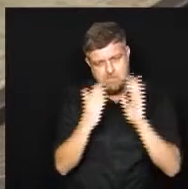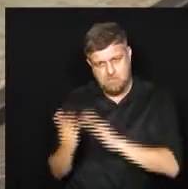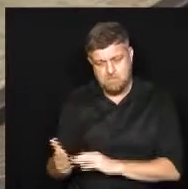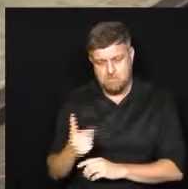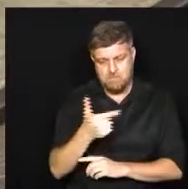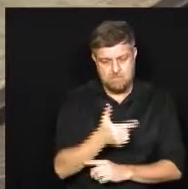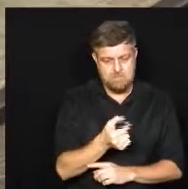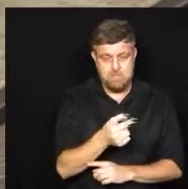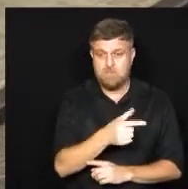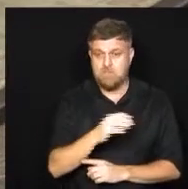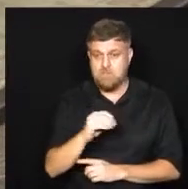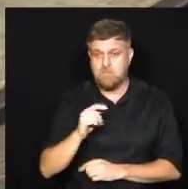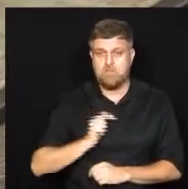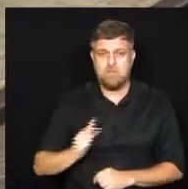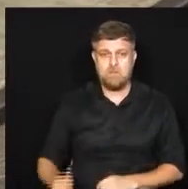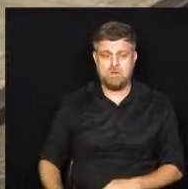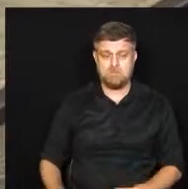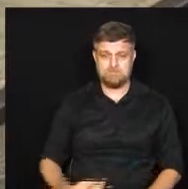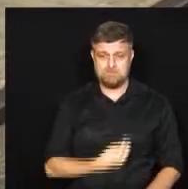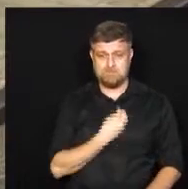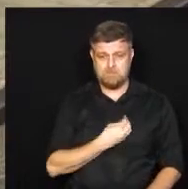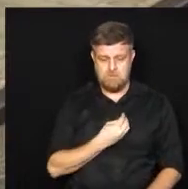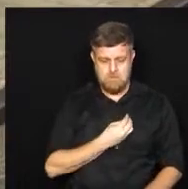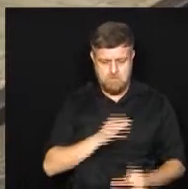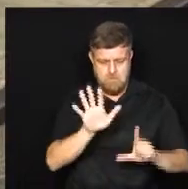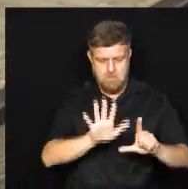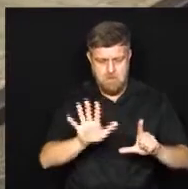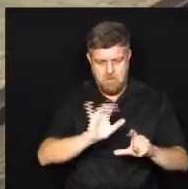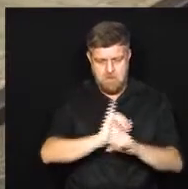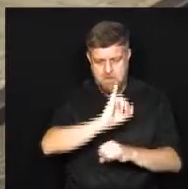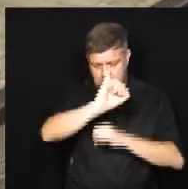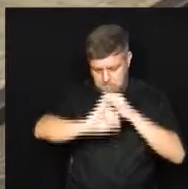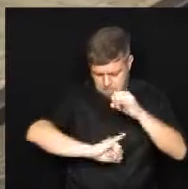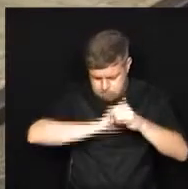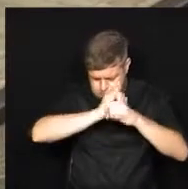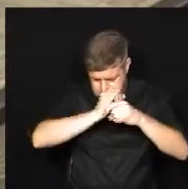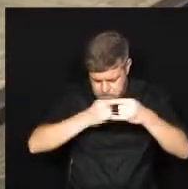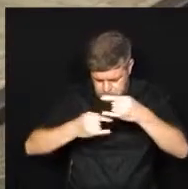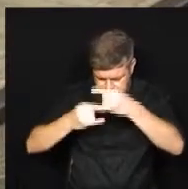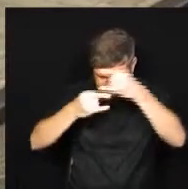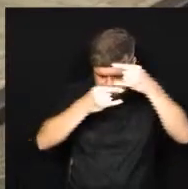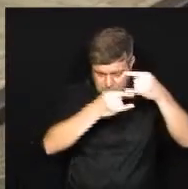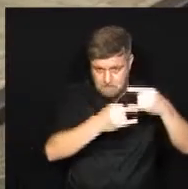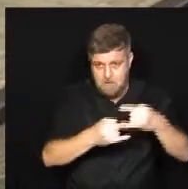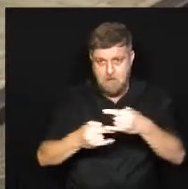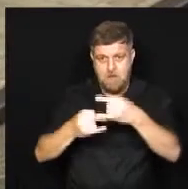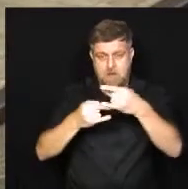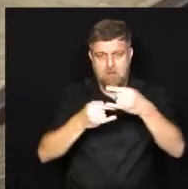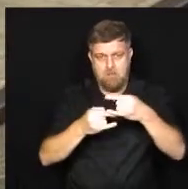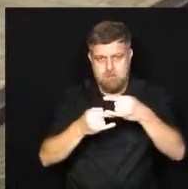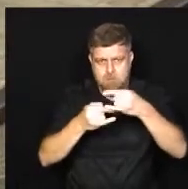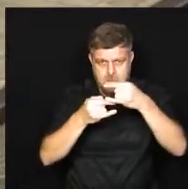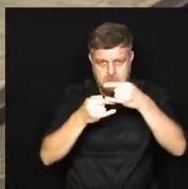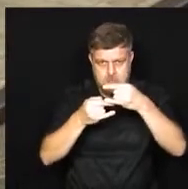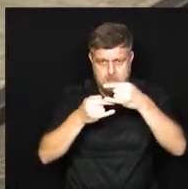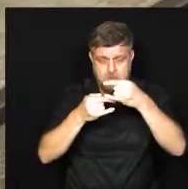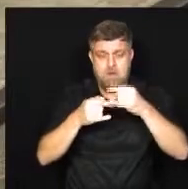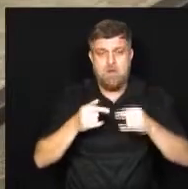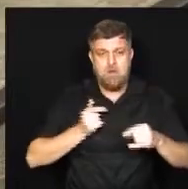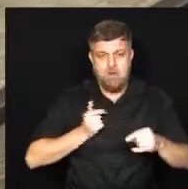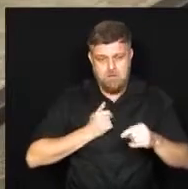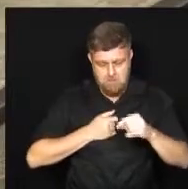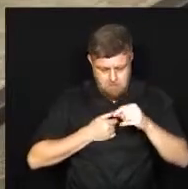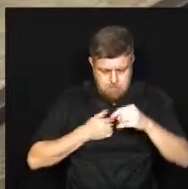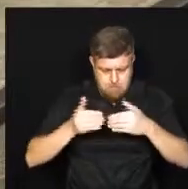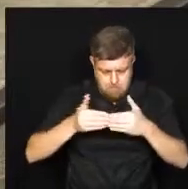Ela está conectada por meio de sistema remoto e por isso vai fazer essa transmissão